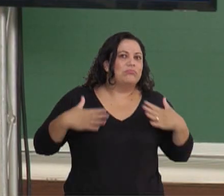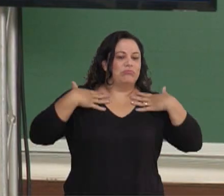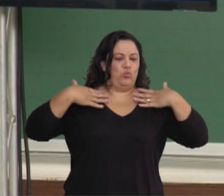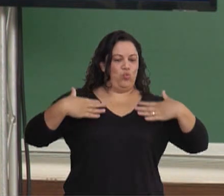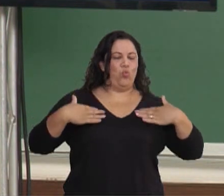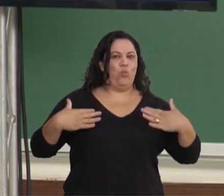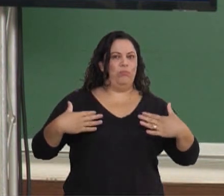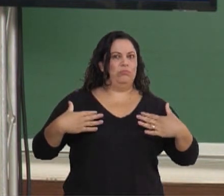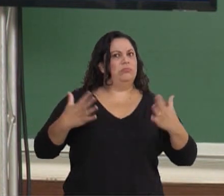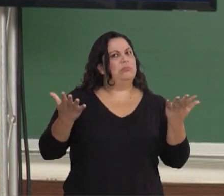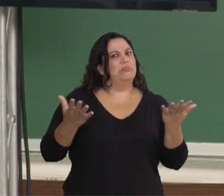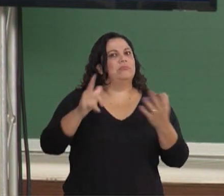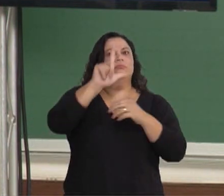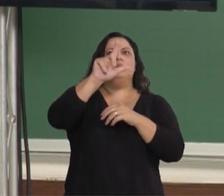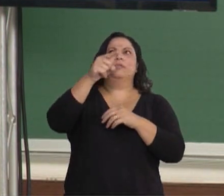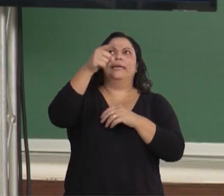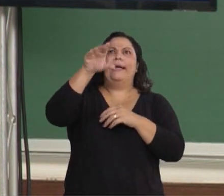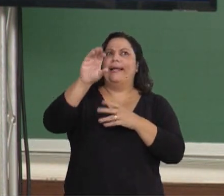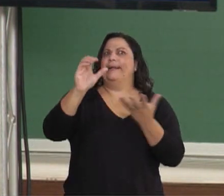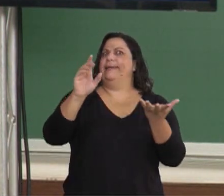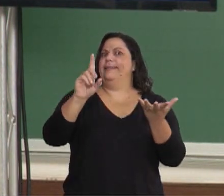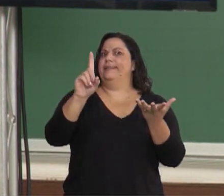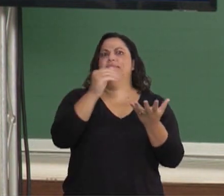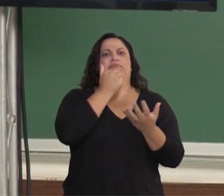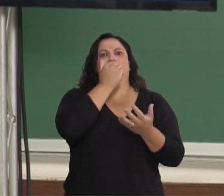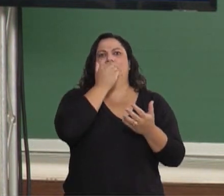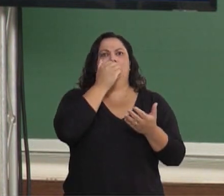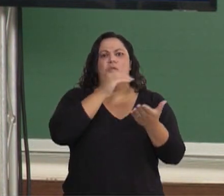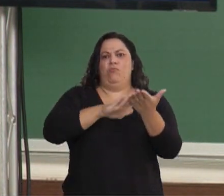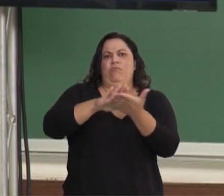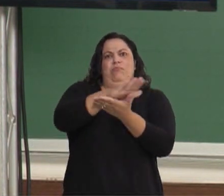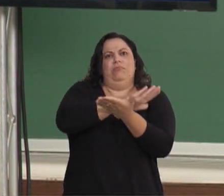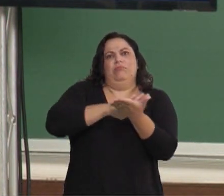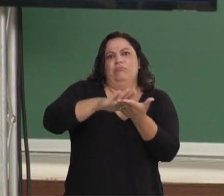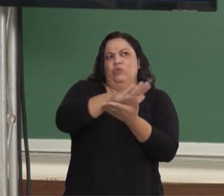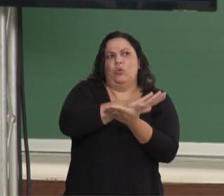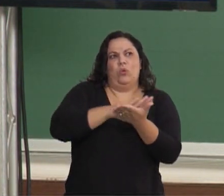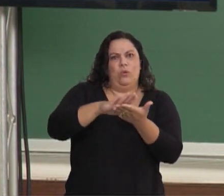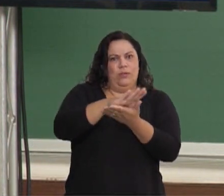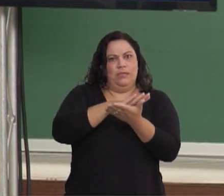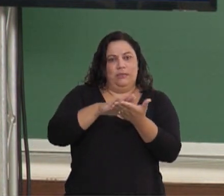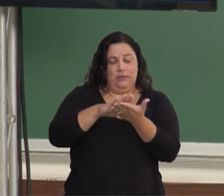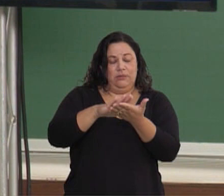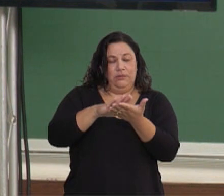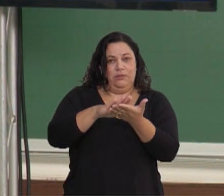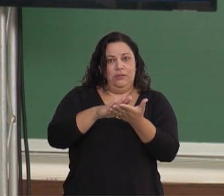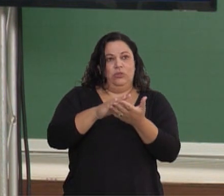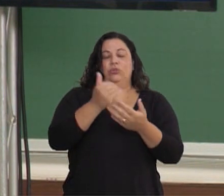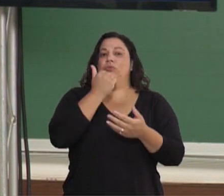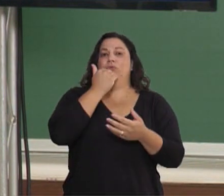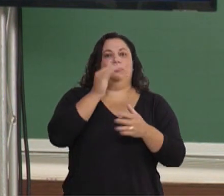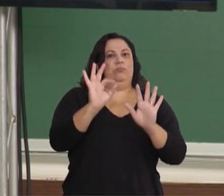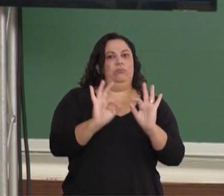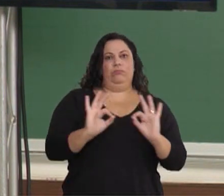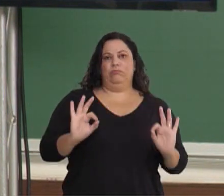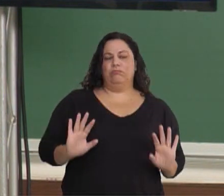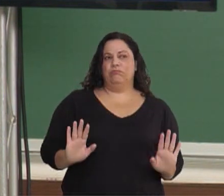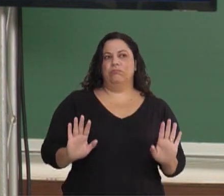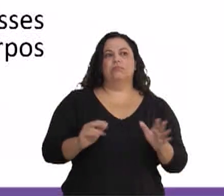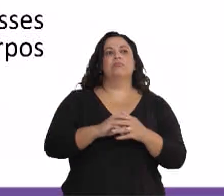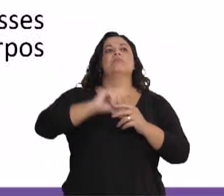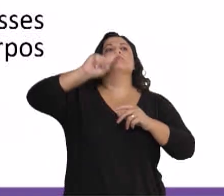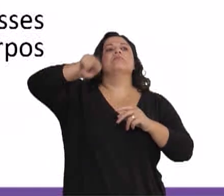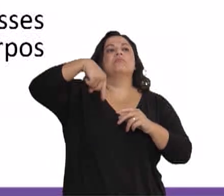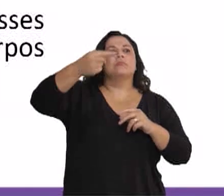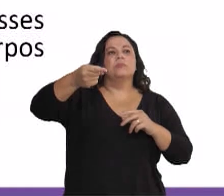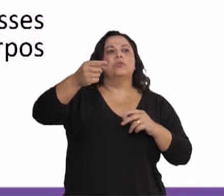ali? A lã é um isolante térmico, então você não consegue nem definir que ela é quente ou que ela é fria, certo? Então, não fugimos um pouco disso aí. Vamos ver a próxima